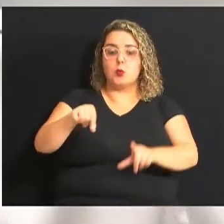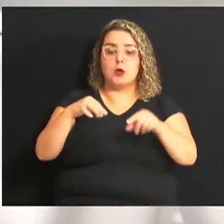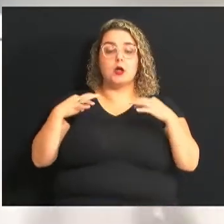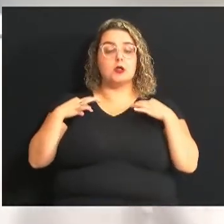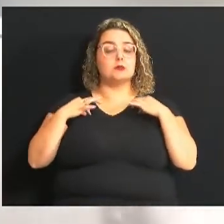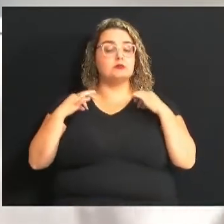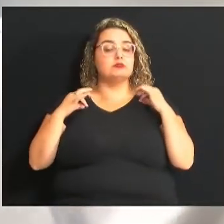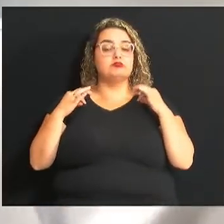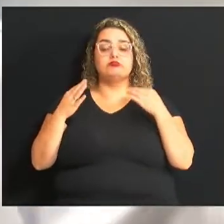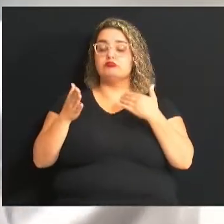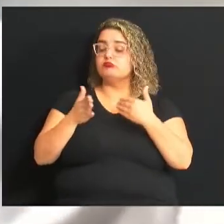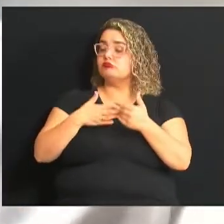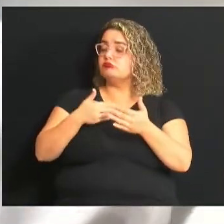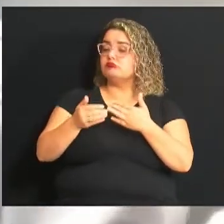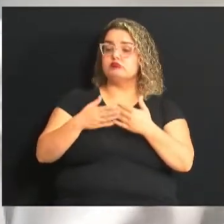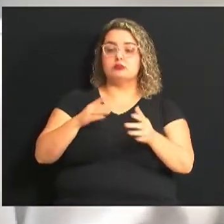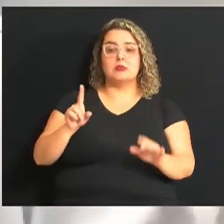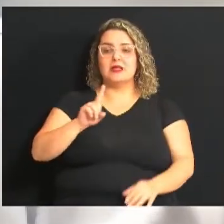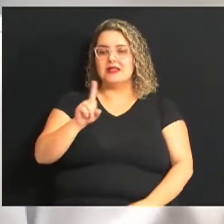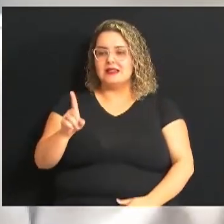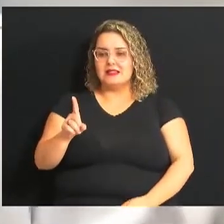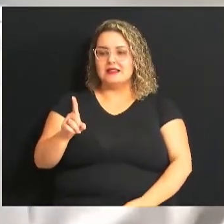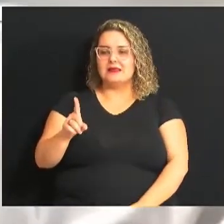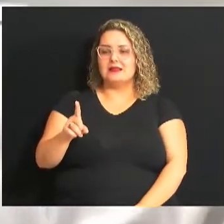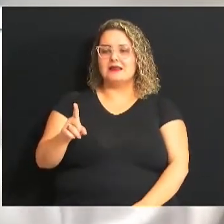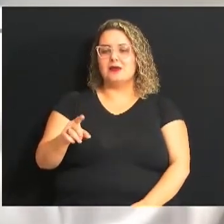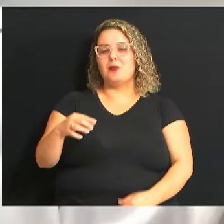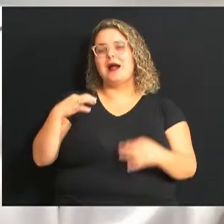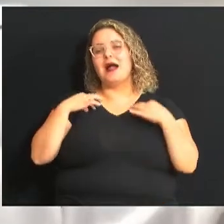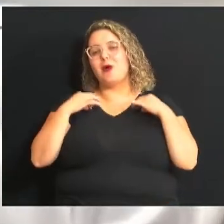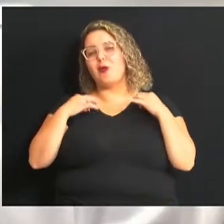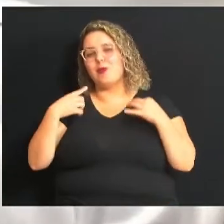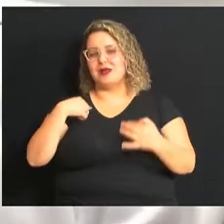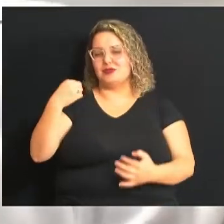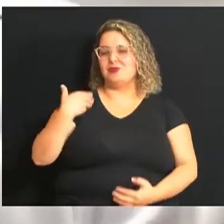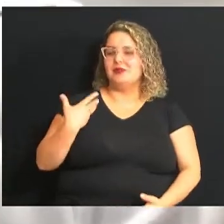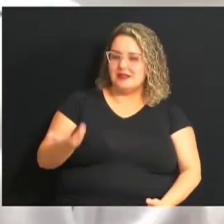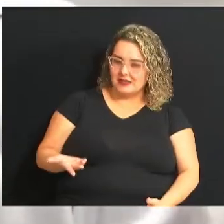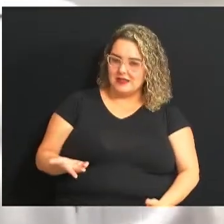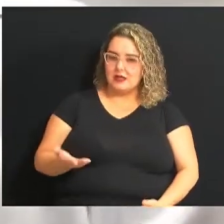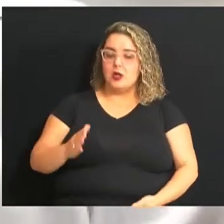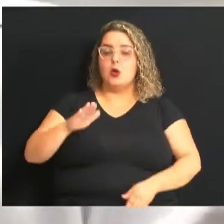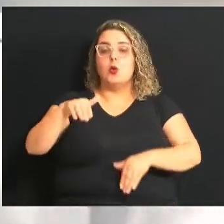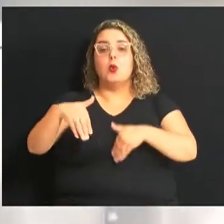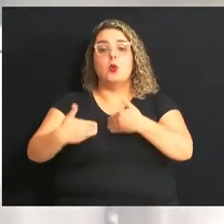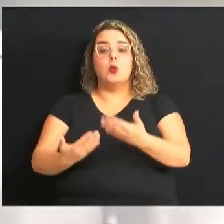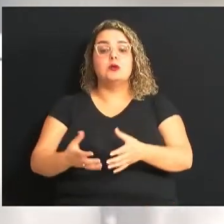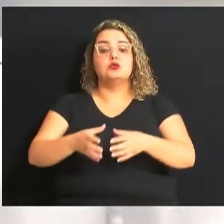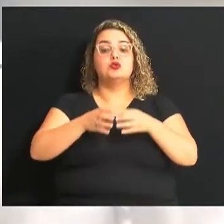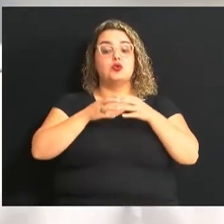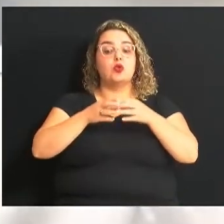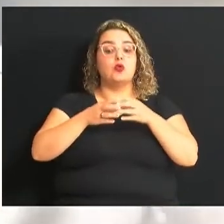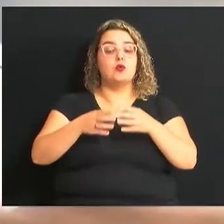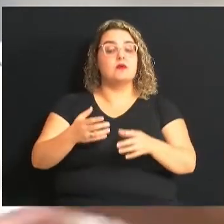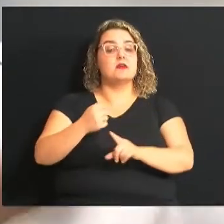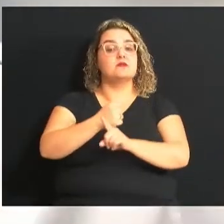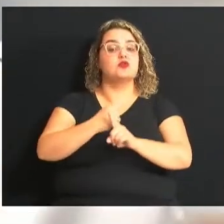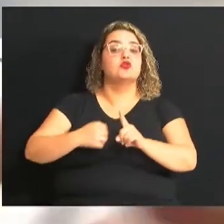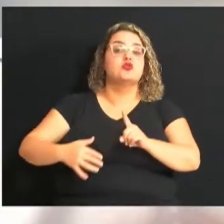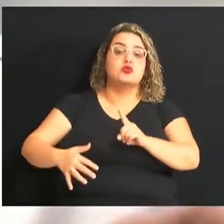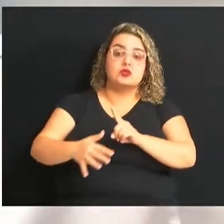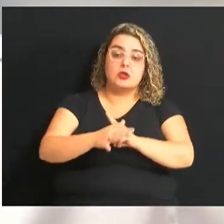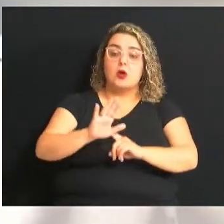ele quer e não ser escolhido pela roupa, a hora que ele passa a ter um convívio social, a hora que ele vai